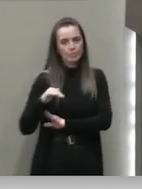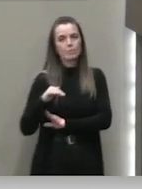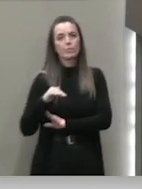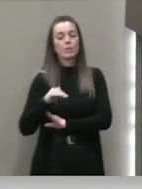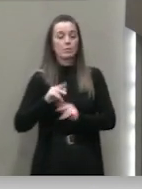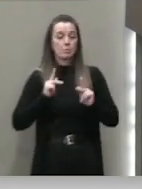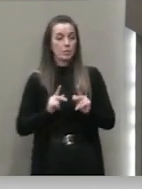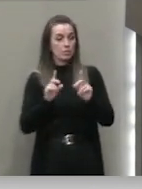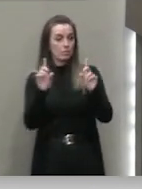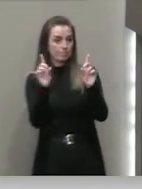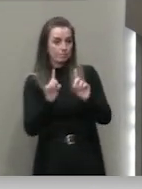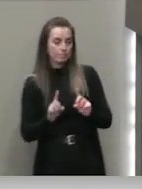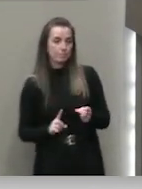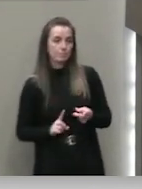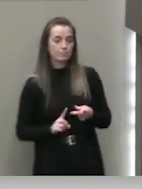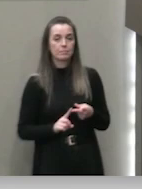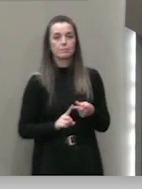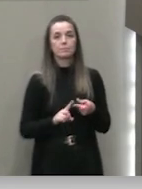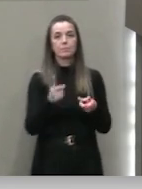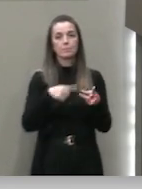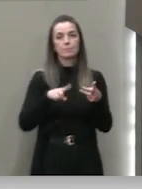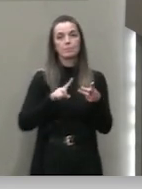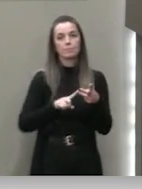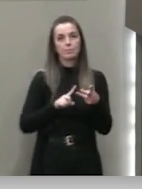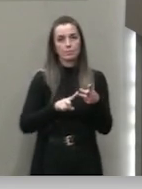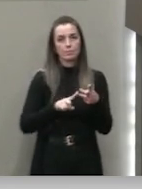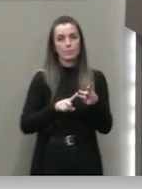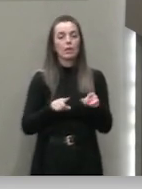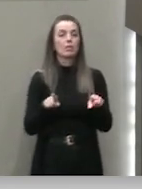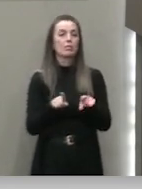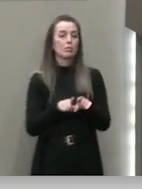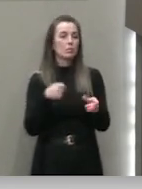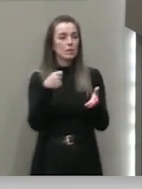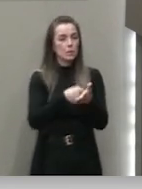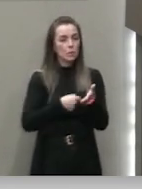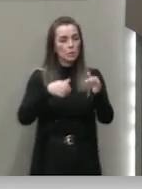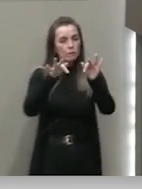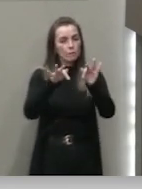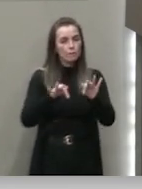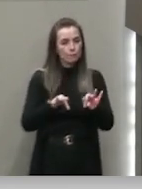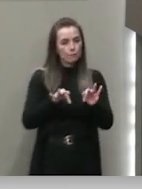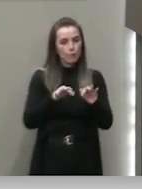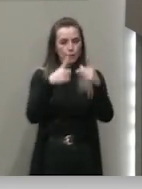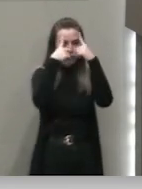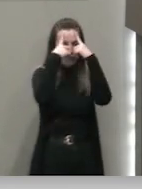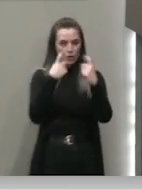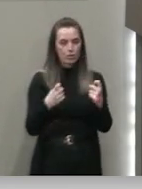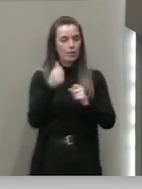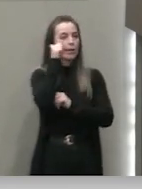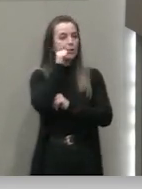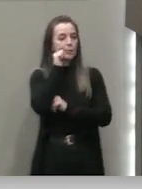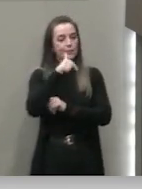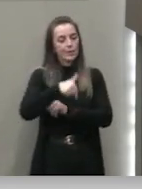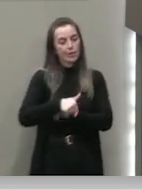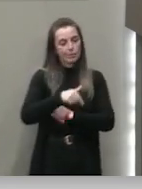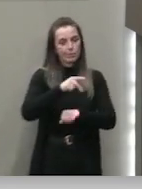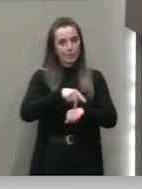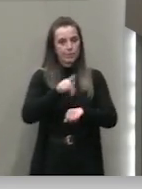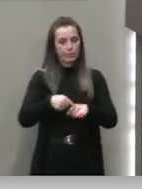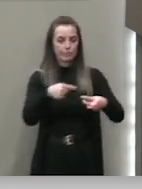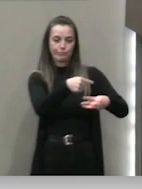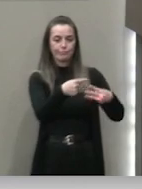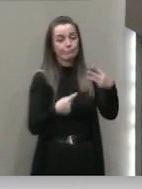com deficiência e a luta pelo fim da violência contra a mulher no nosso município.